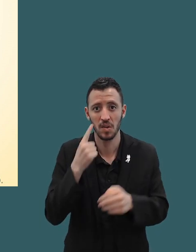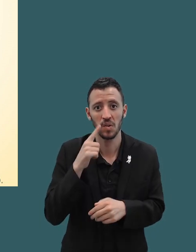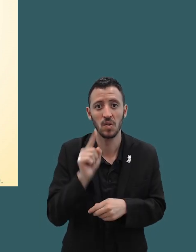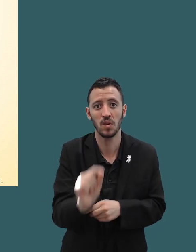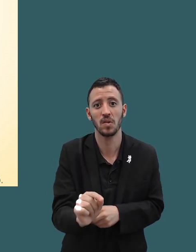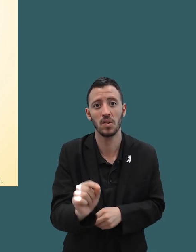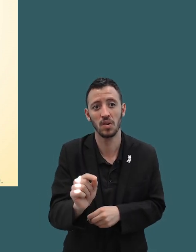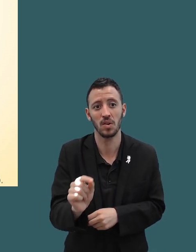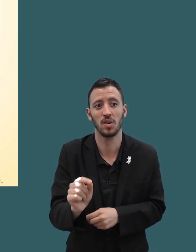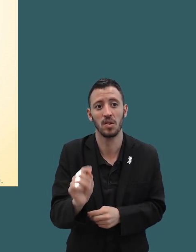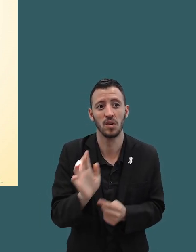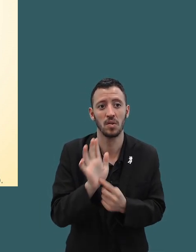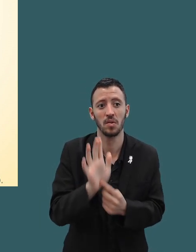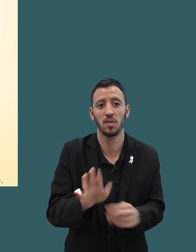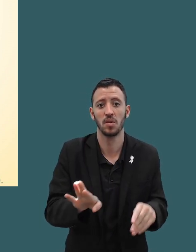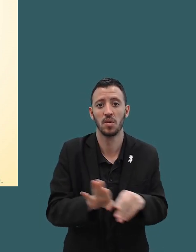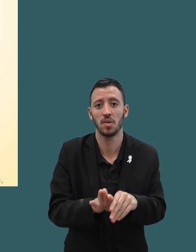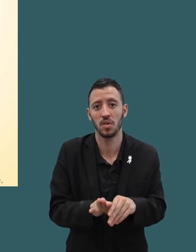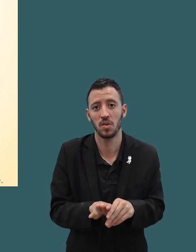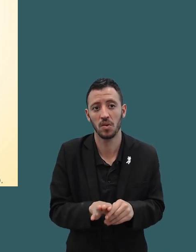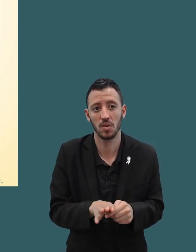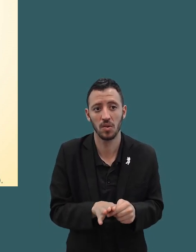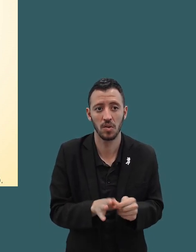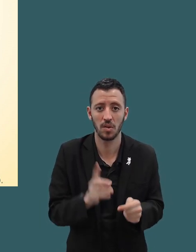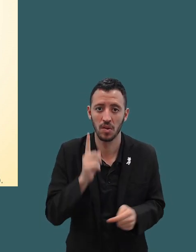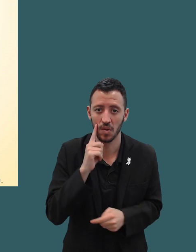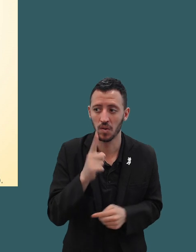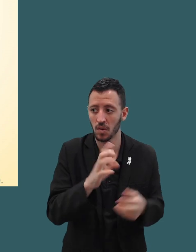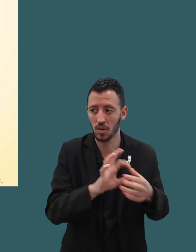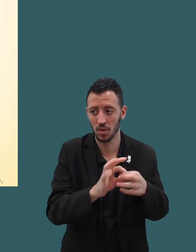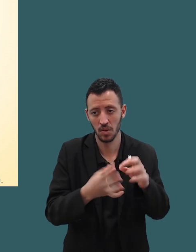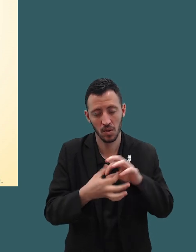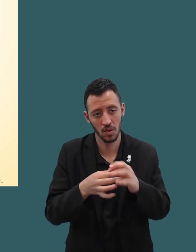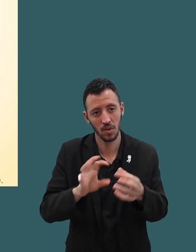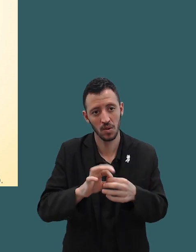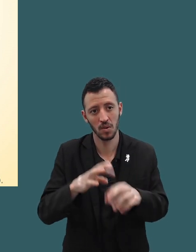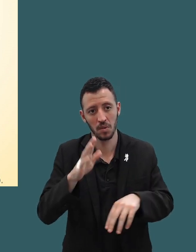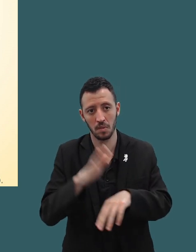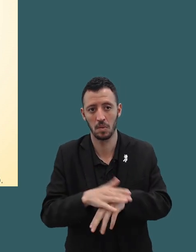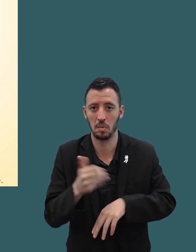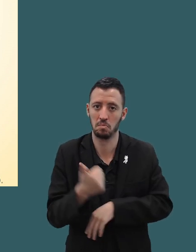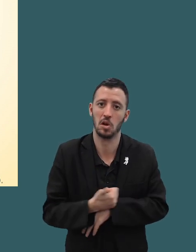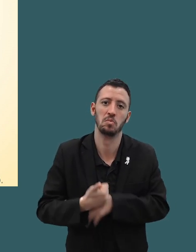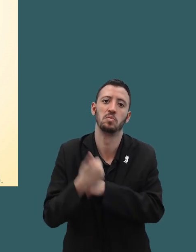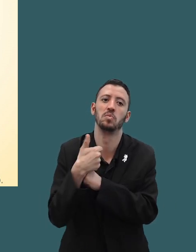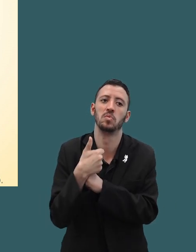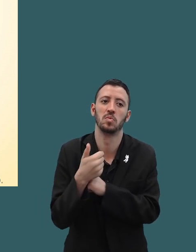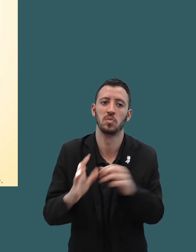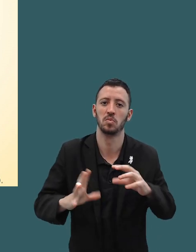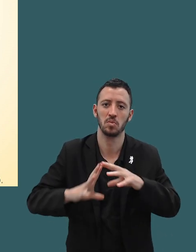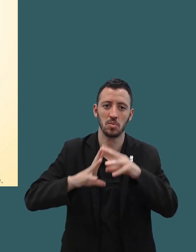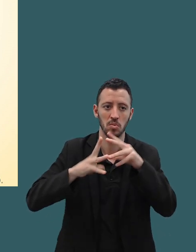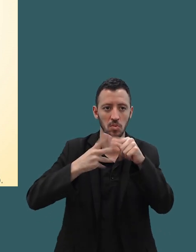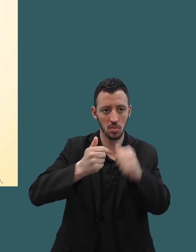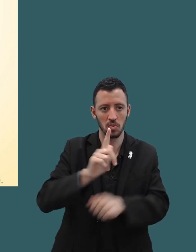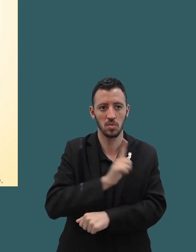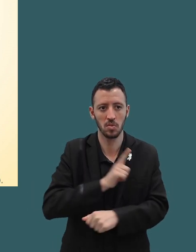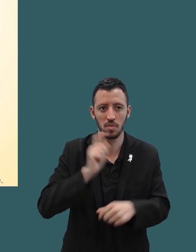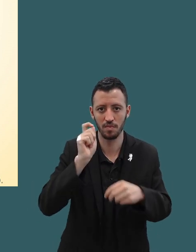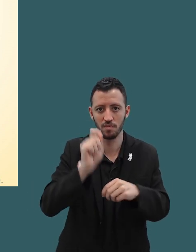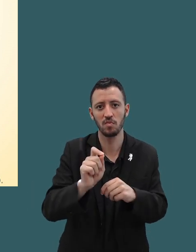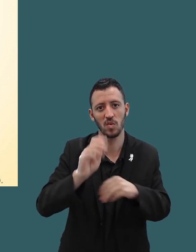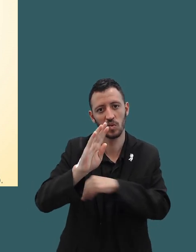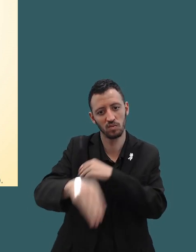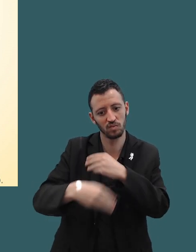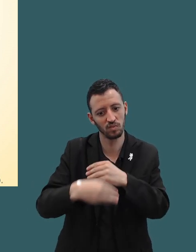Mostratec, pega uma Febrace, pega uma Olimpíada mais robusta, todas elas se